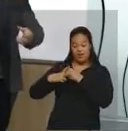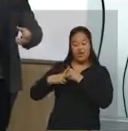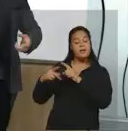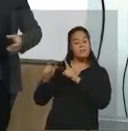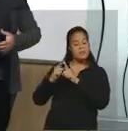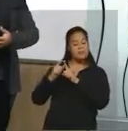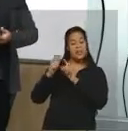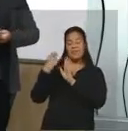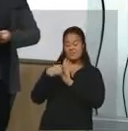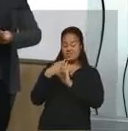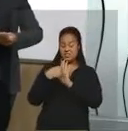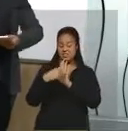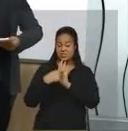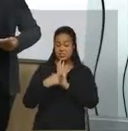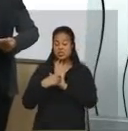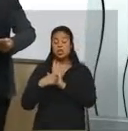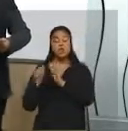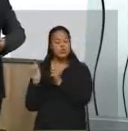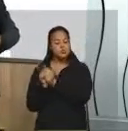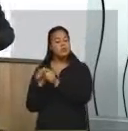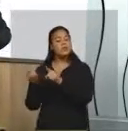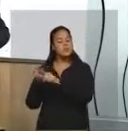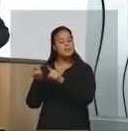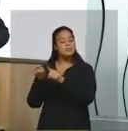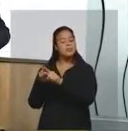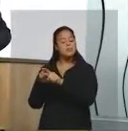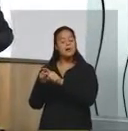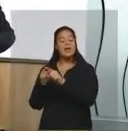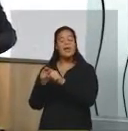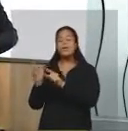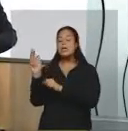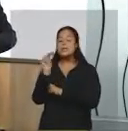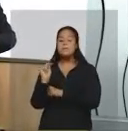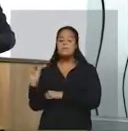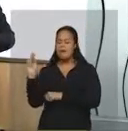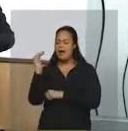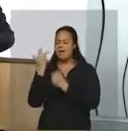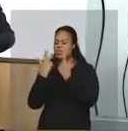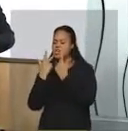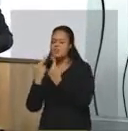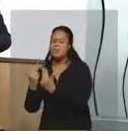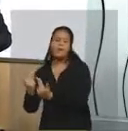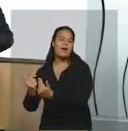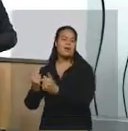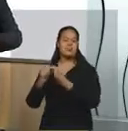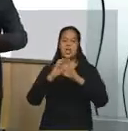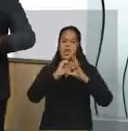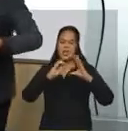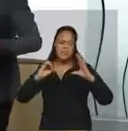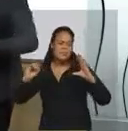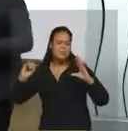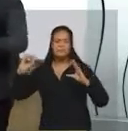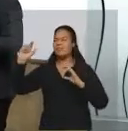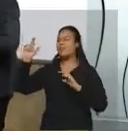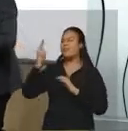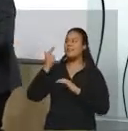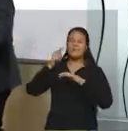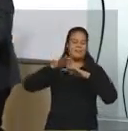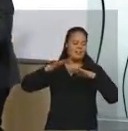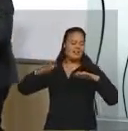que foram escritas, quanto da linguagem não verbal, que são os emojis que foram aí